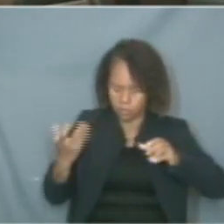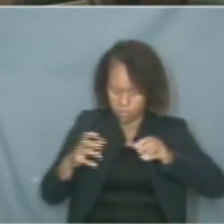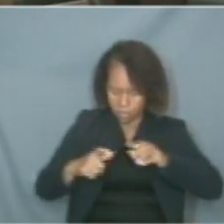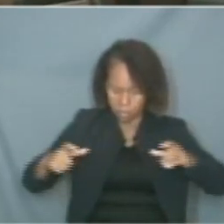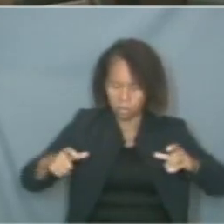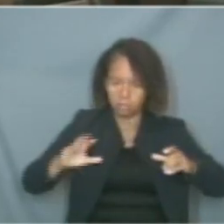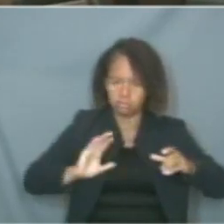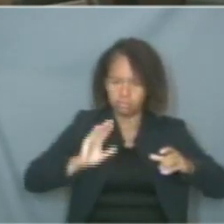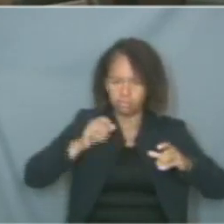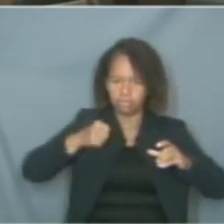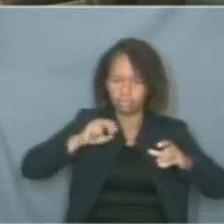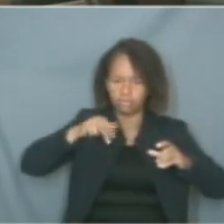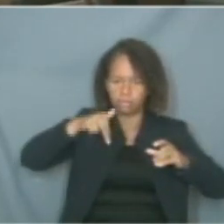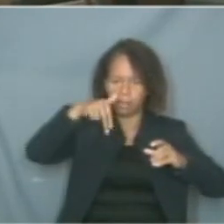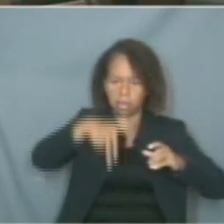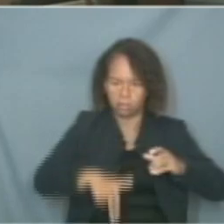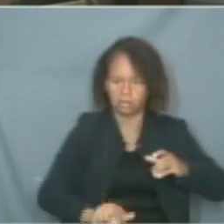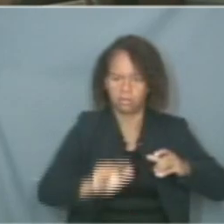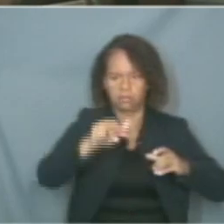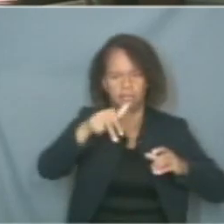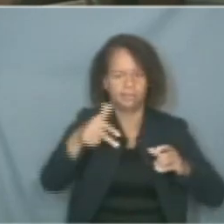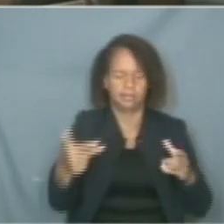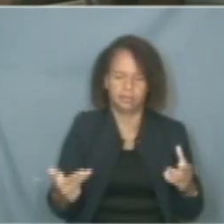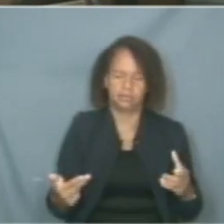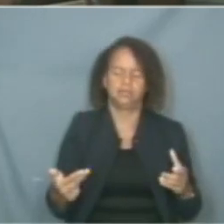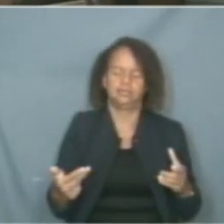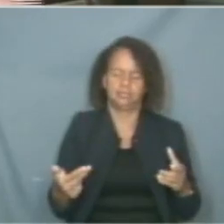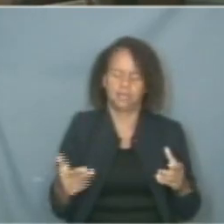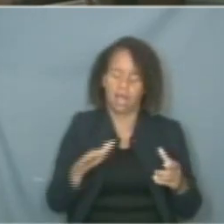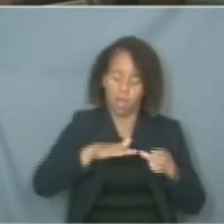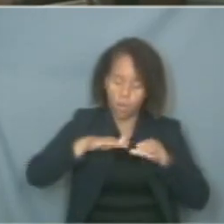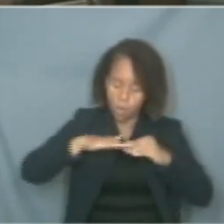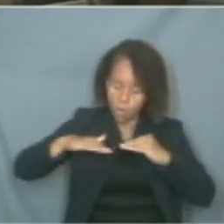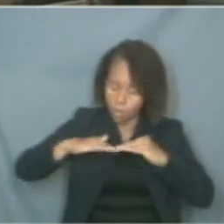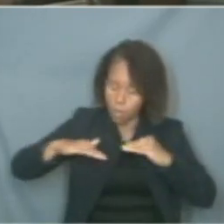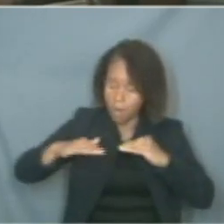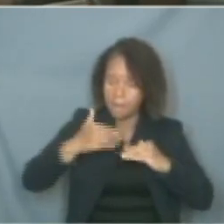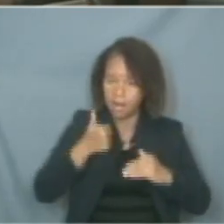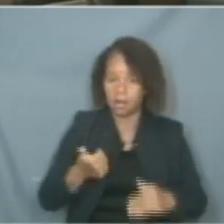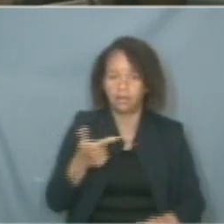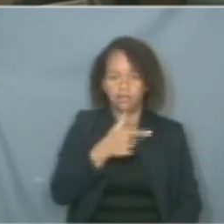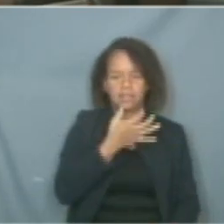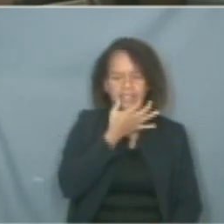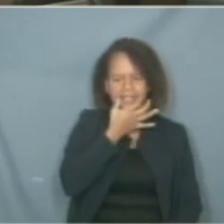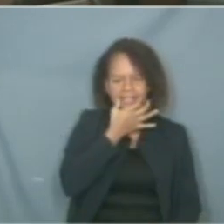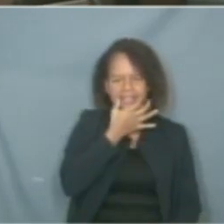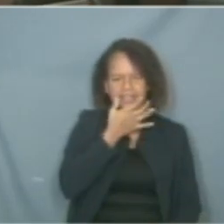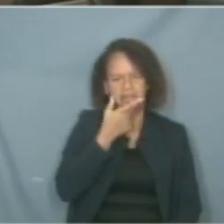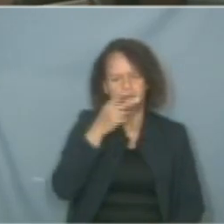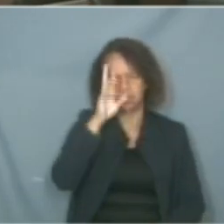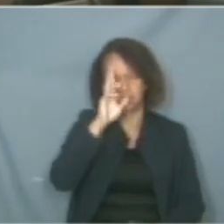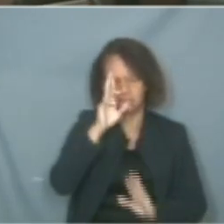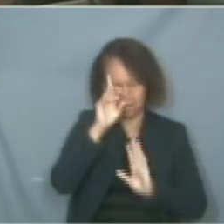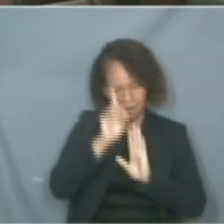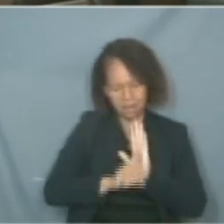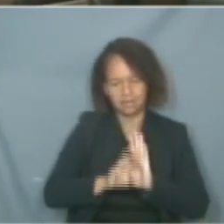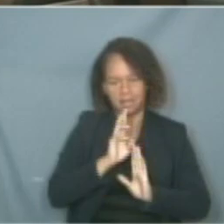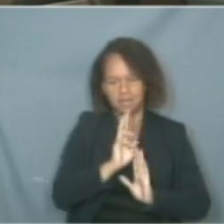que a gente tenha a rua qualificada. Eu ouvi ainda do vereador Eduardo Moura, vou citá-lo para ele ter o direito de